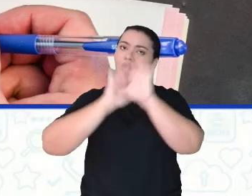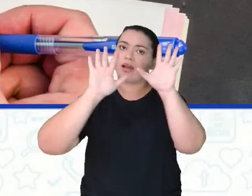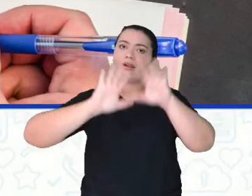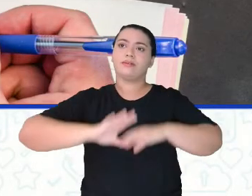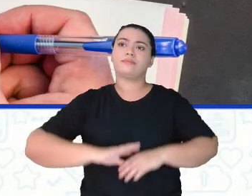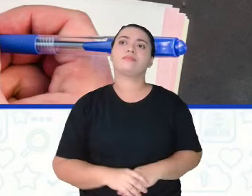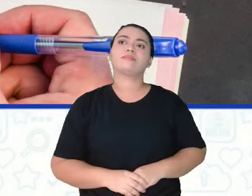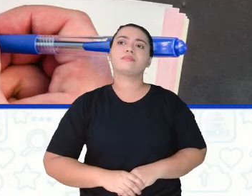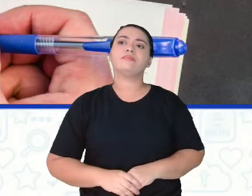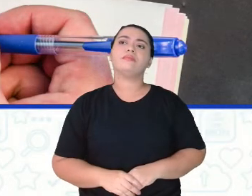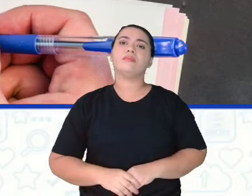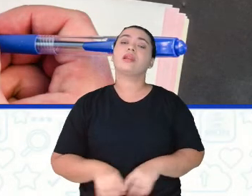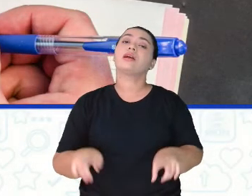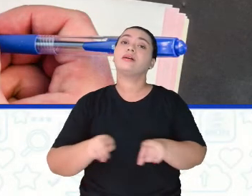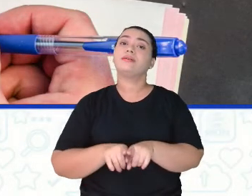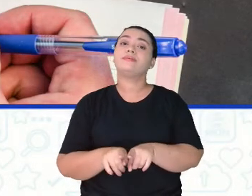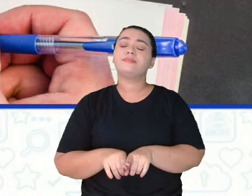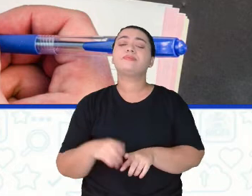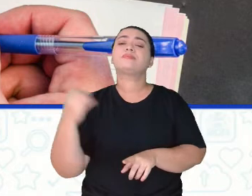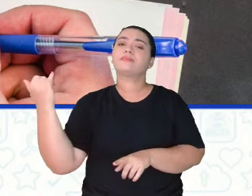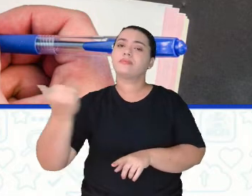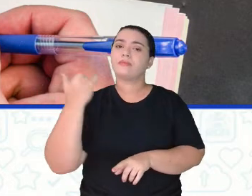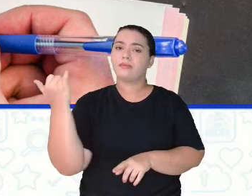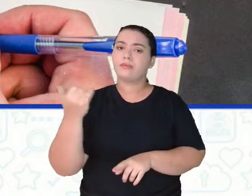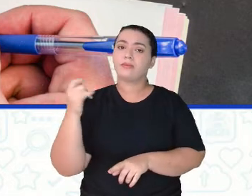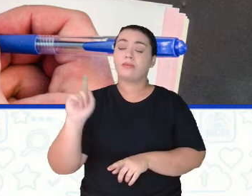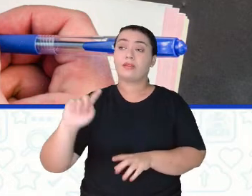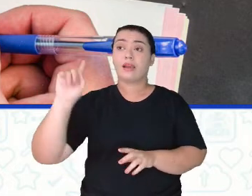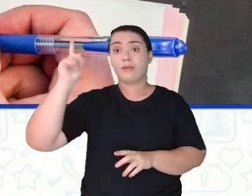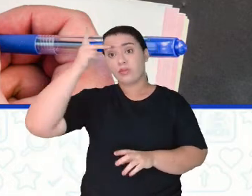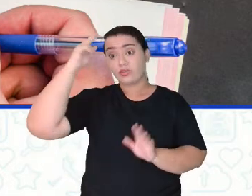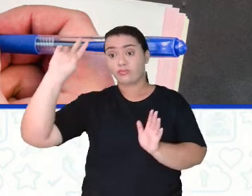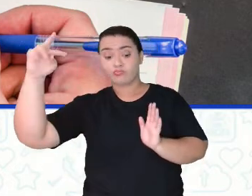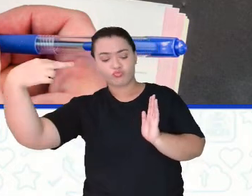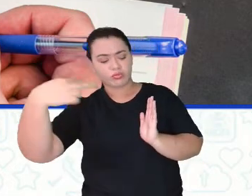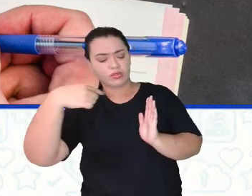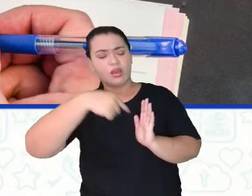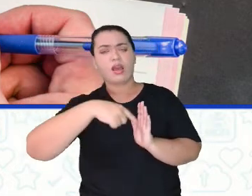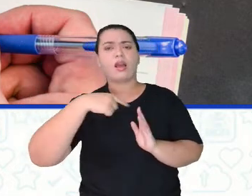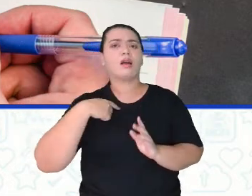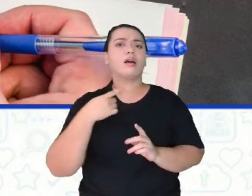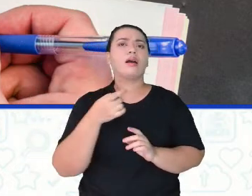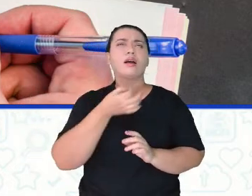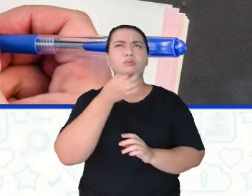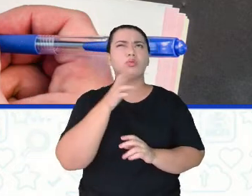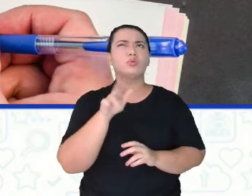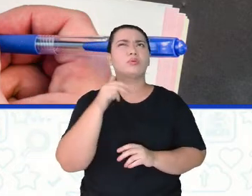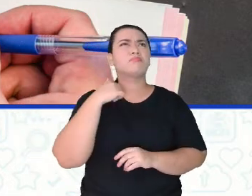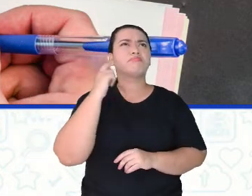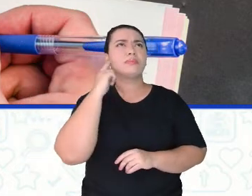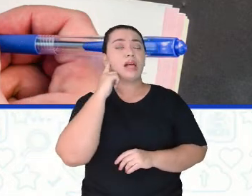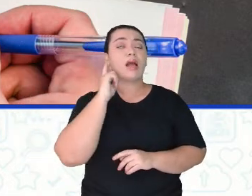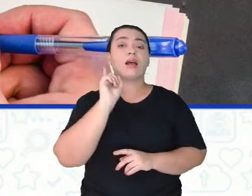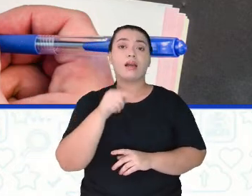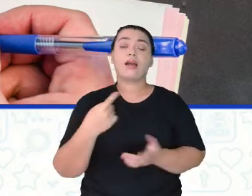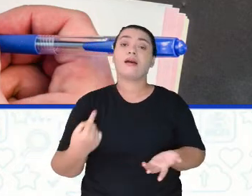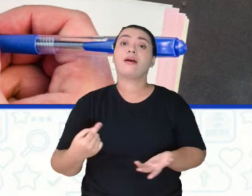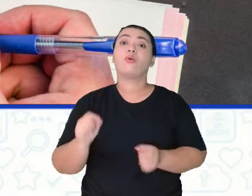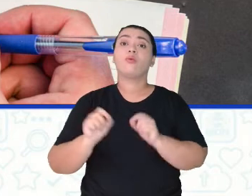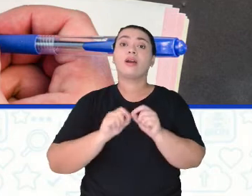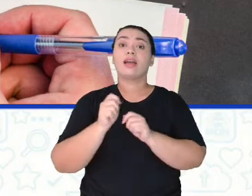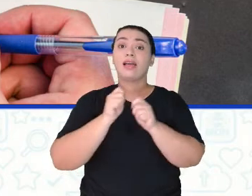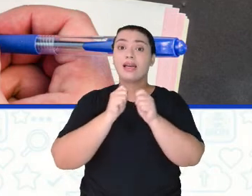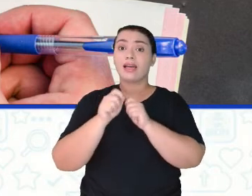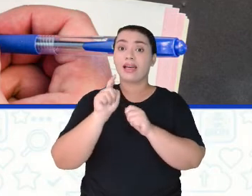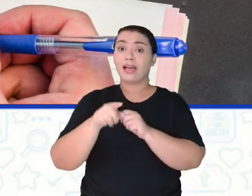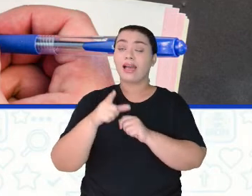Ponto de vista original sobre o tema. É importante que o leitor seja levado a um argumento que ele talvez nunca tenha pensado. Isso marcará a reportagem e mostrará